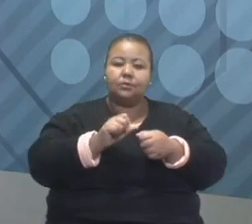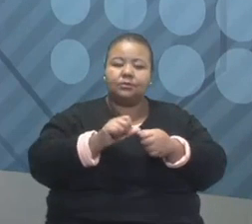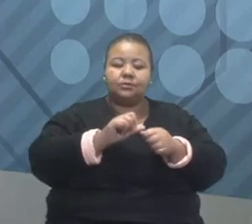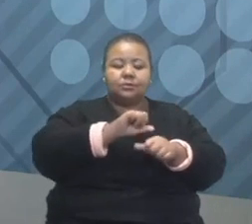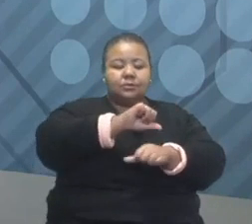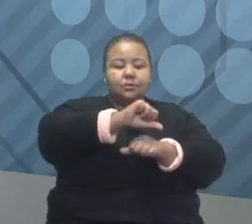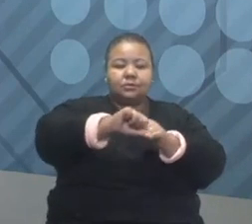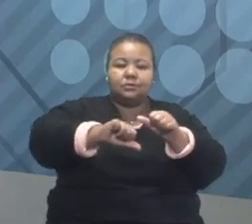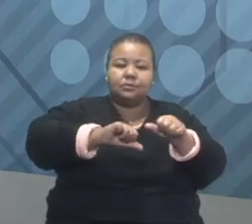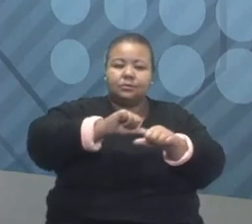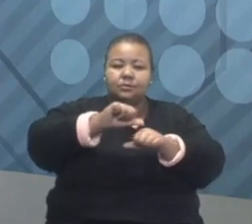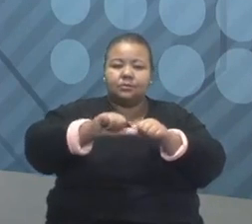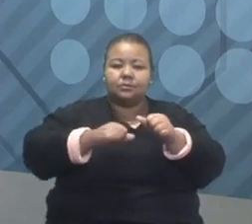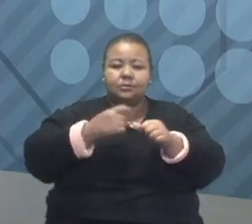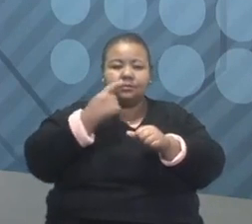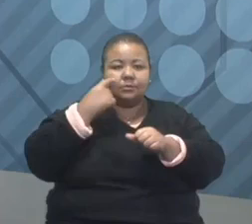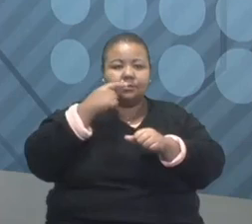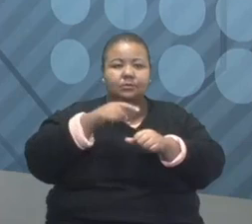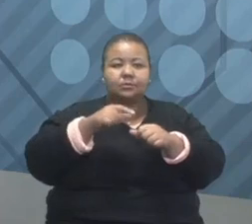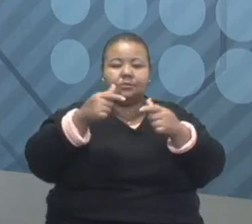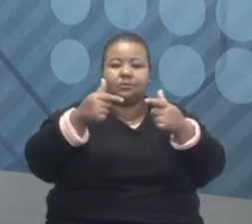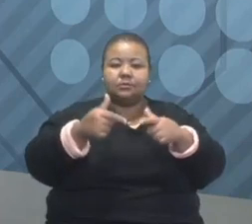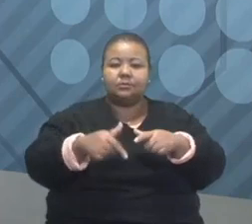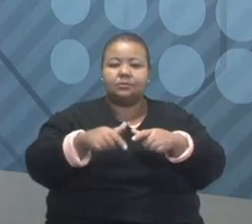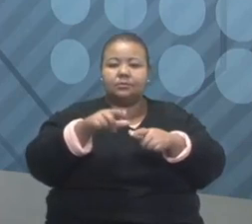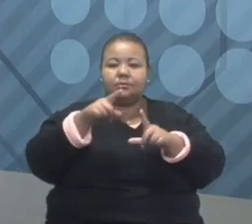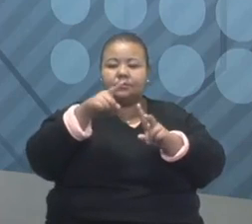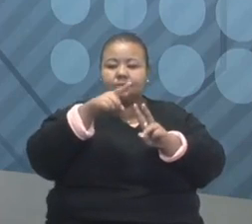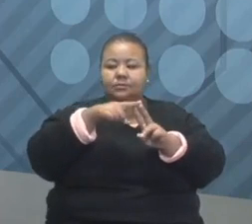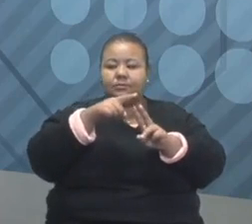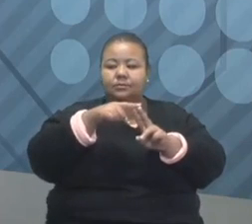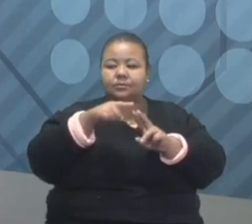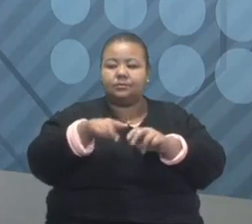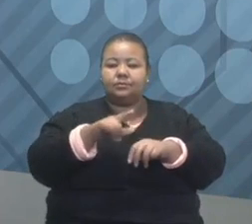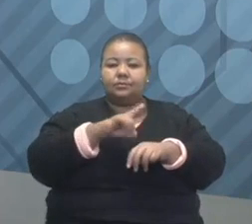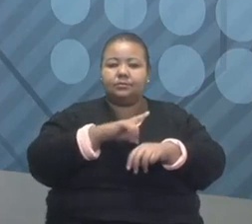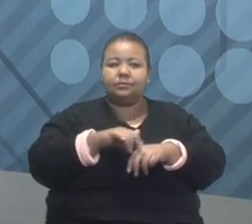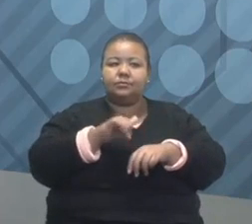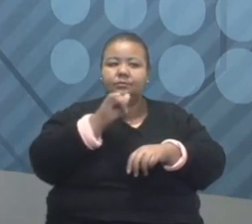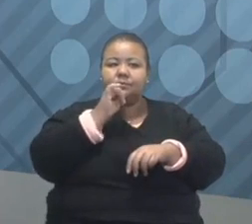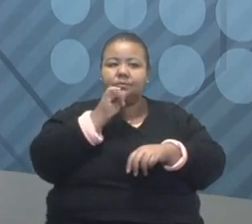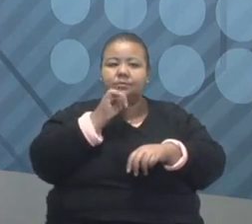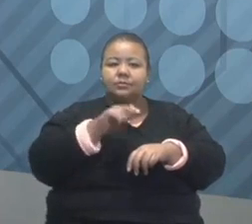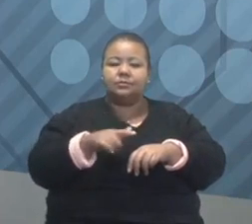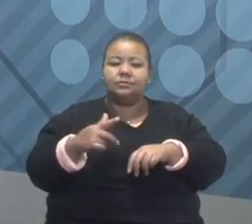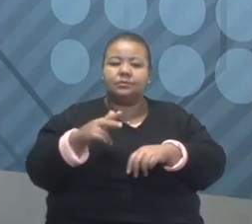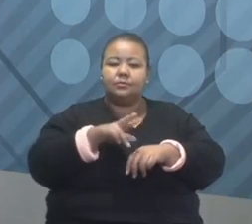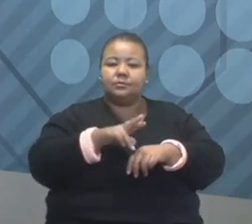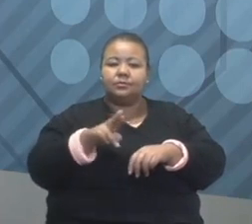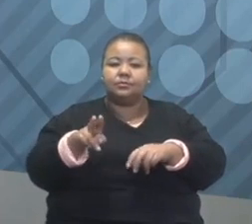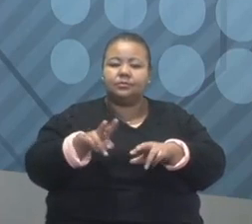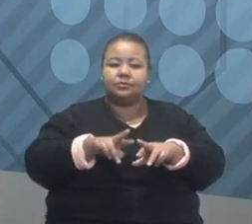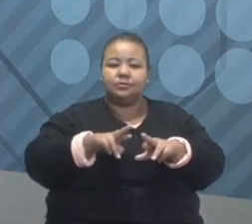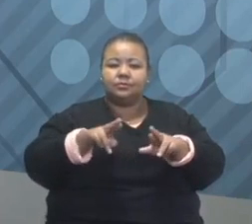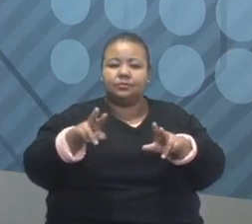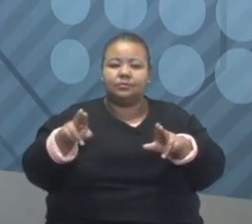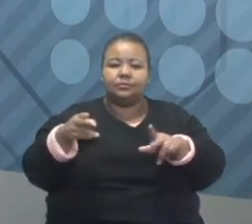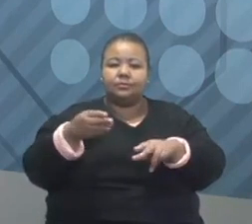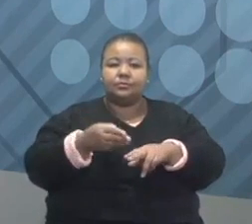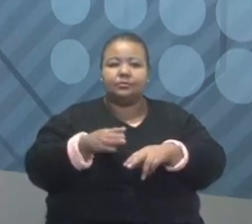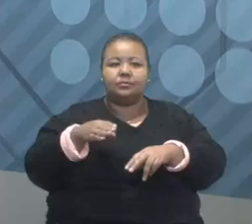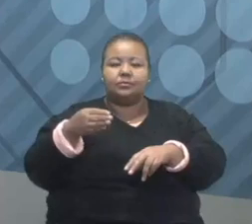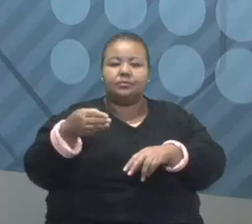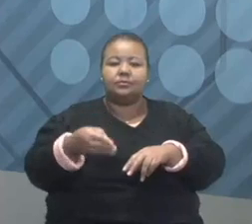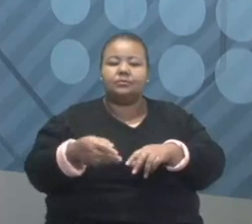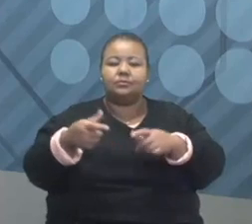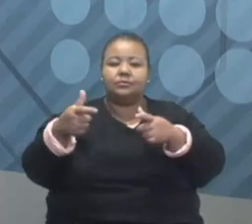lineares, considerando os espaços vetoriais que a compõem, nós temos um caso específico que recebe uma nomenclatura diferente, no caso, quando os